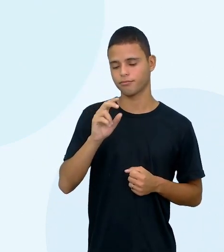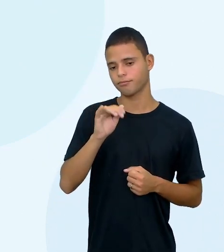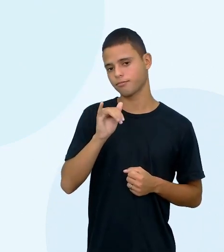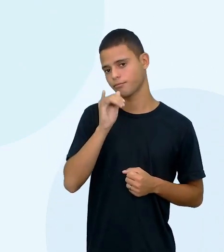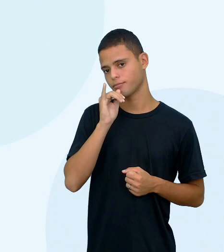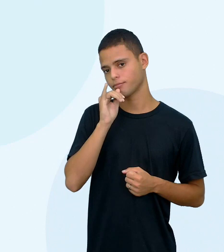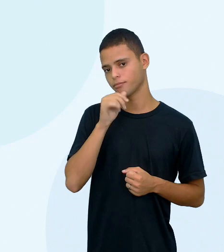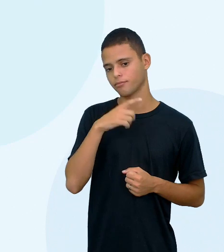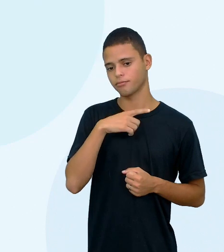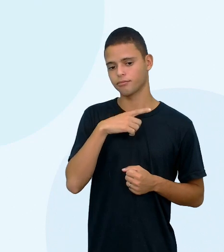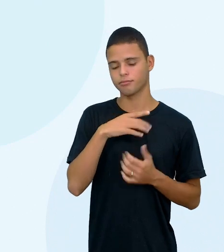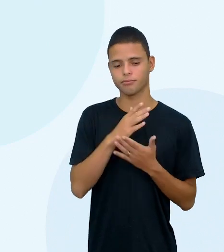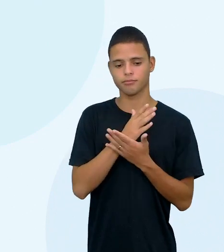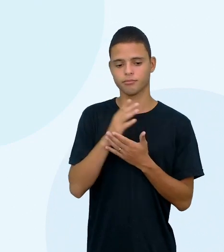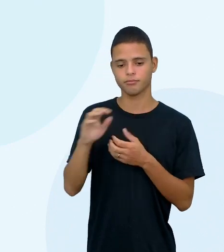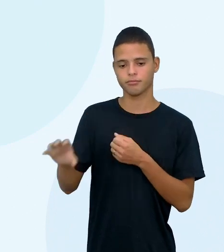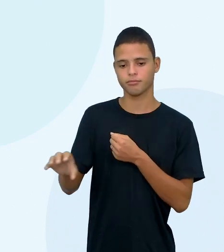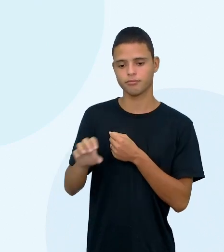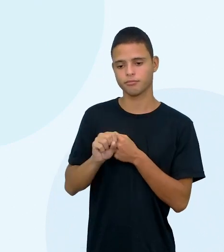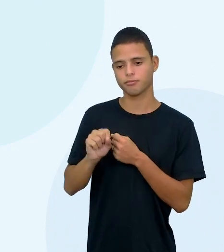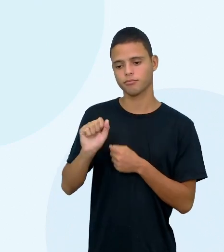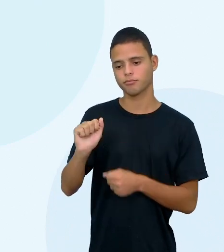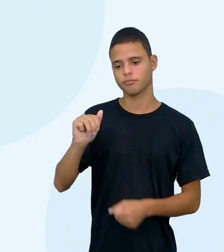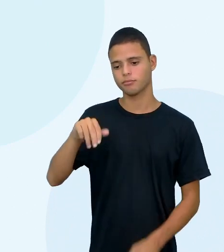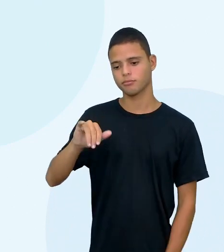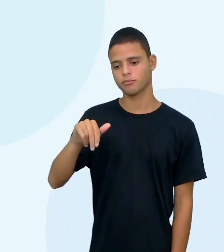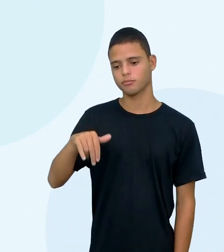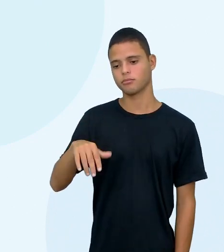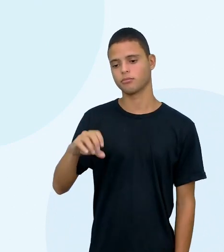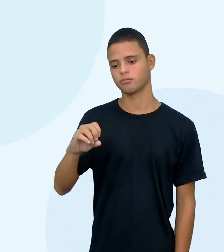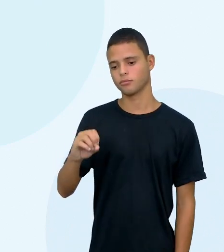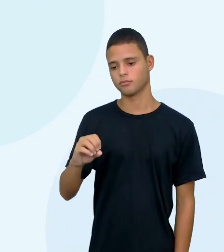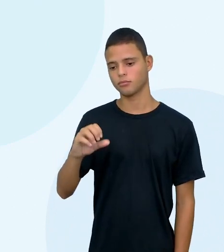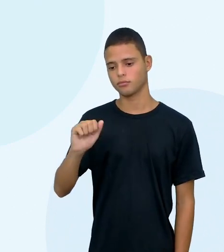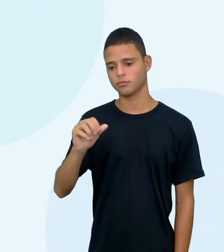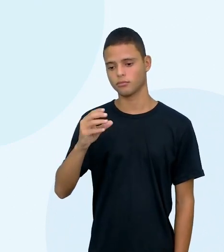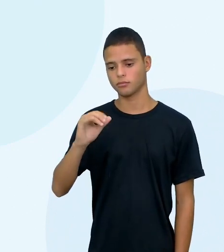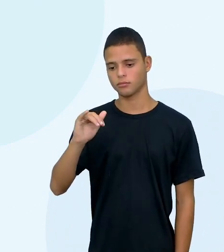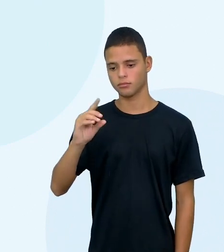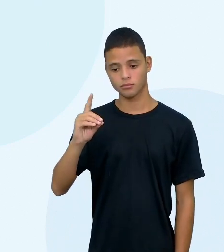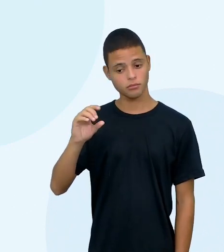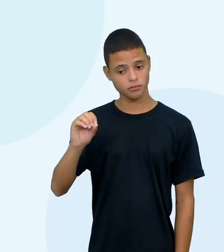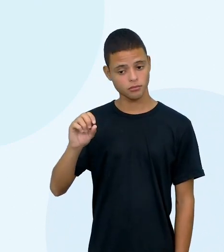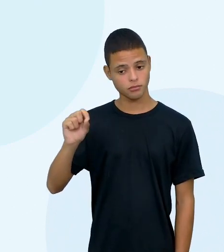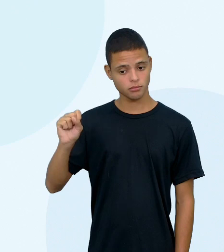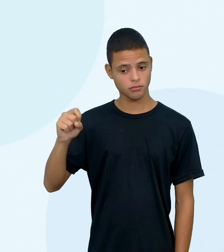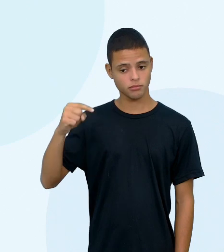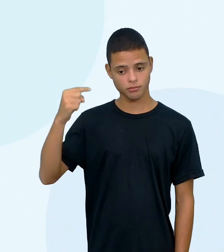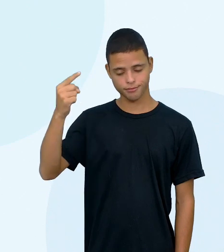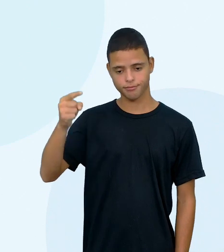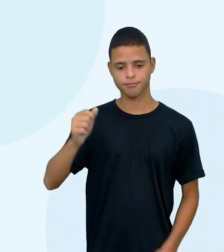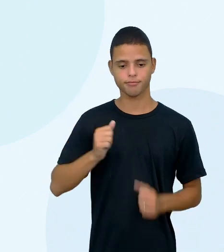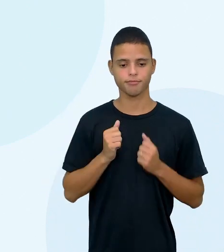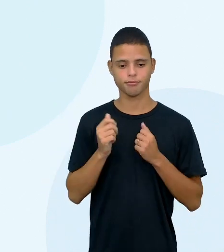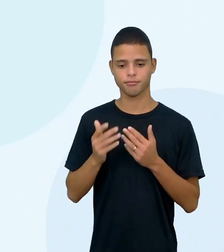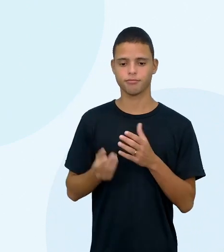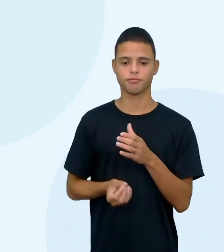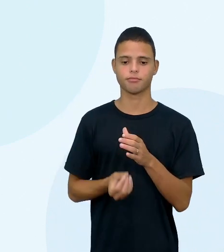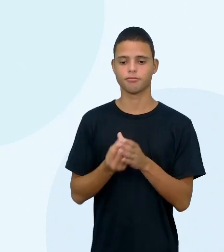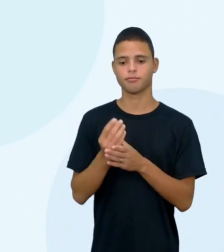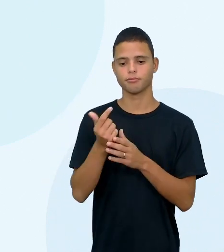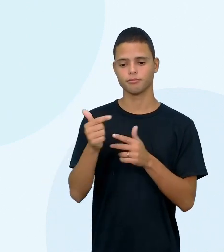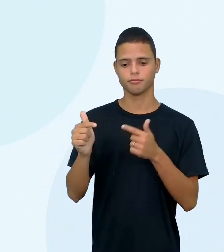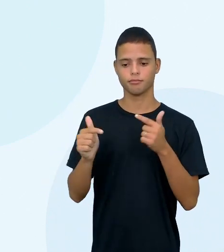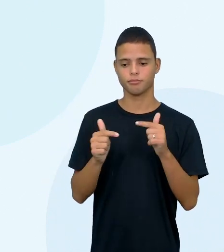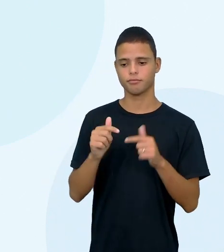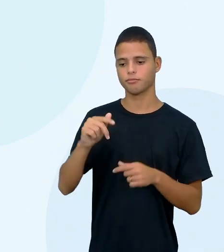absorção de aminoácidos, esses aminoácidos posteriormente vão fazer ali, né, vão participar da construção de